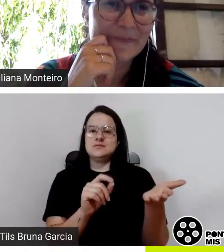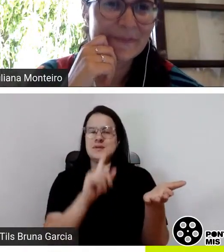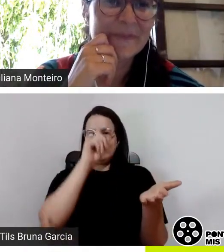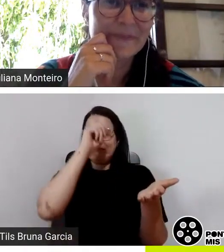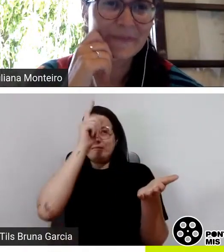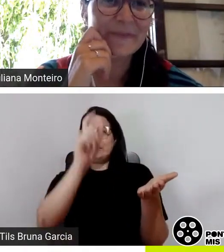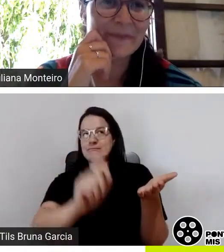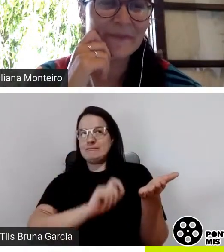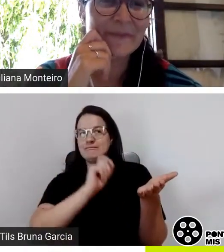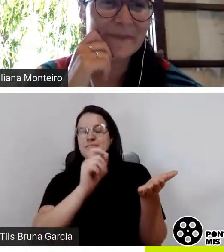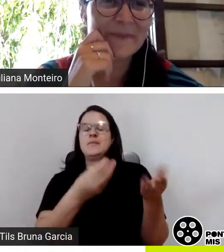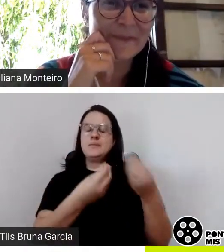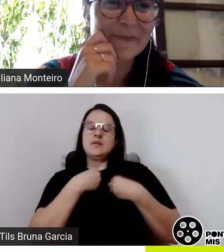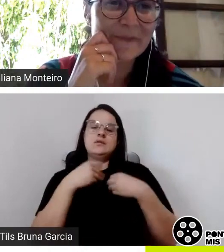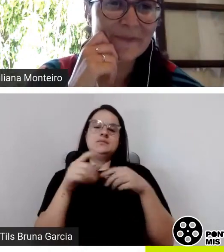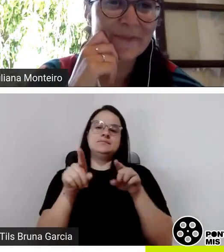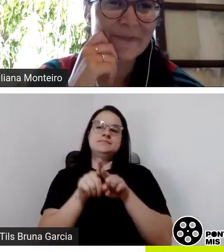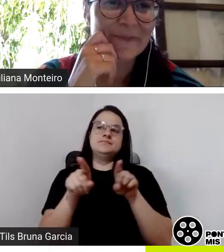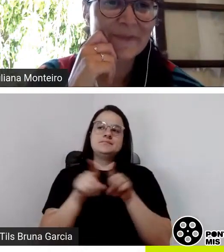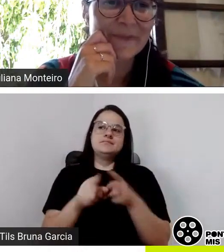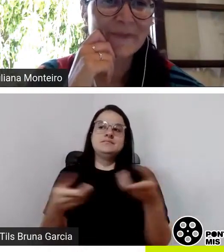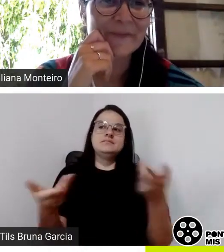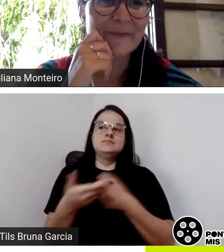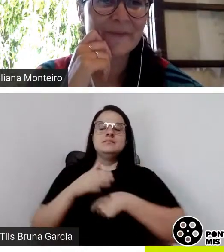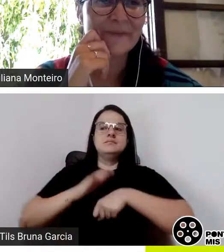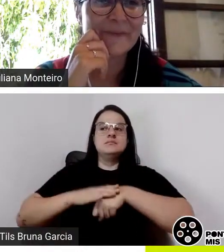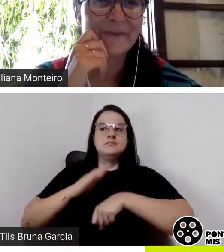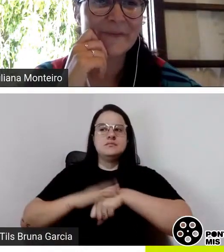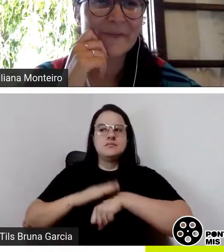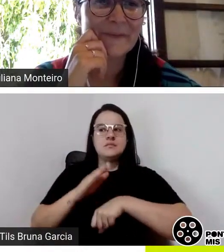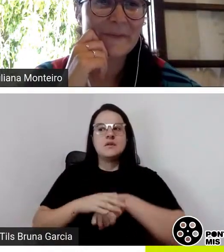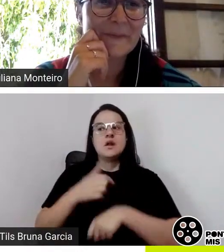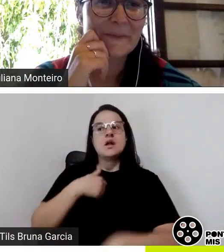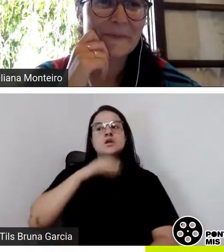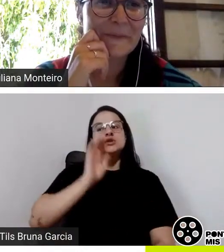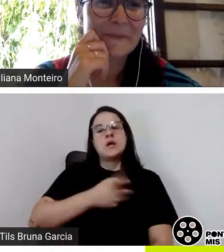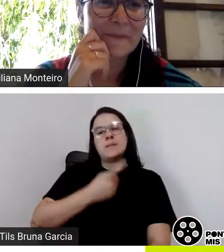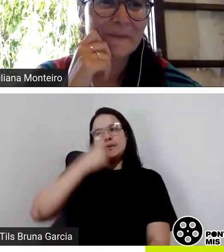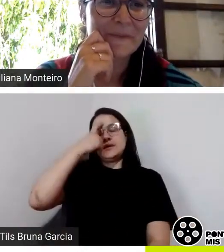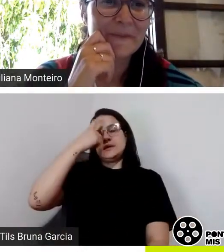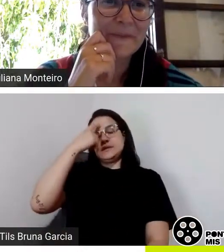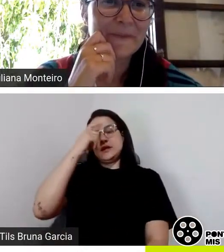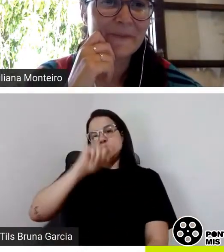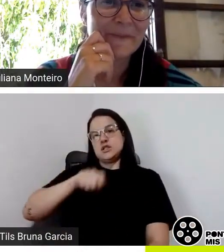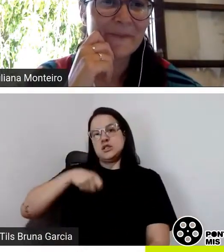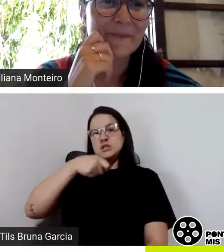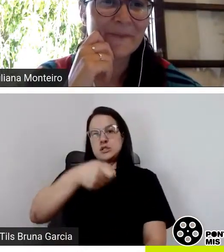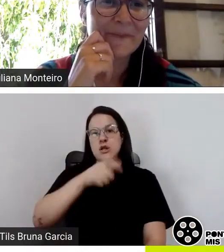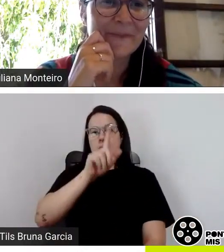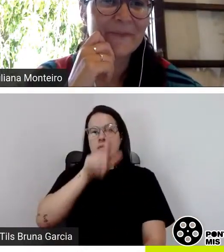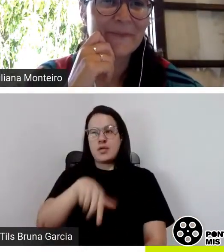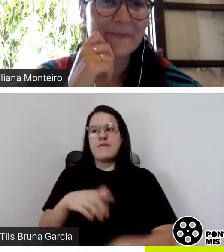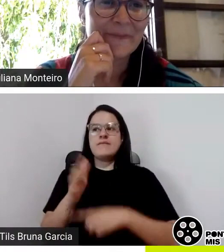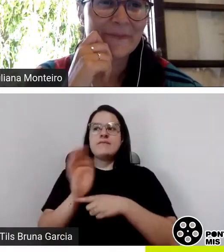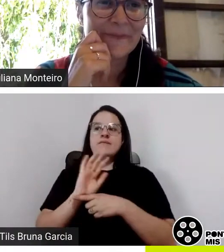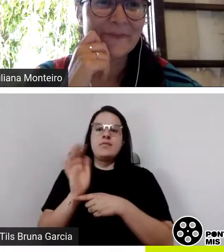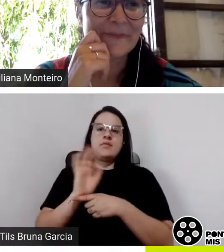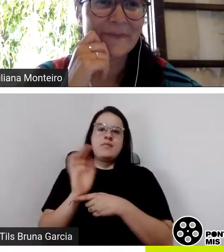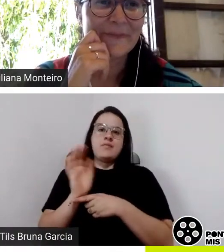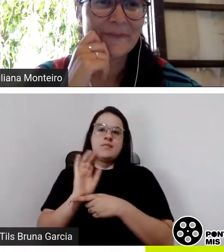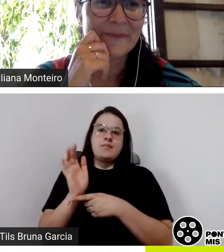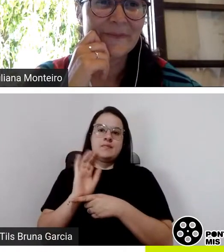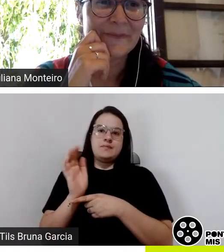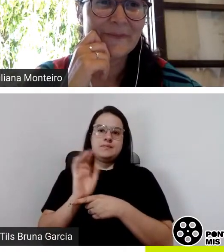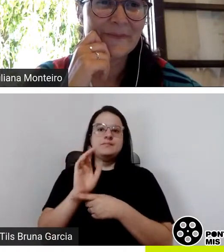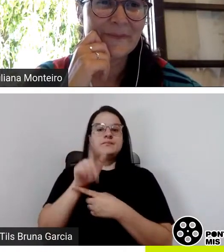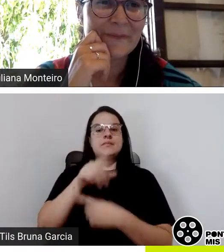ocorreu também, nesse momento que eu estava pensando nisso. E aí talvez eu tenha pensado, bom, então vamos fazer um filme. Tenha surgido a história